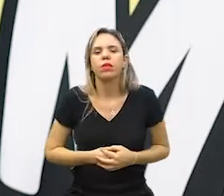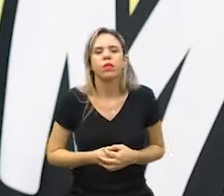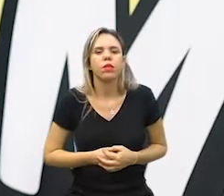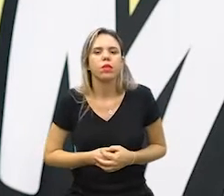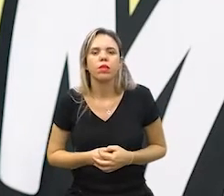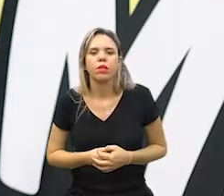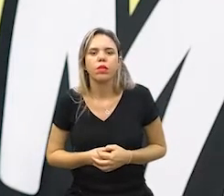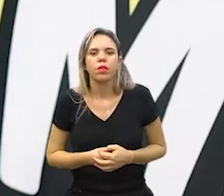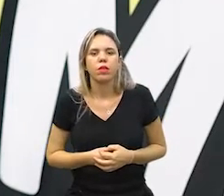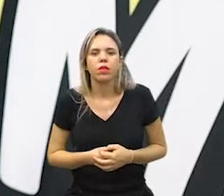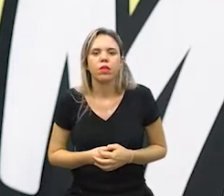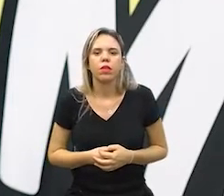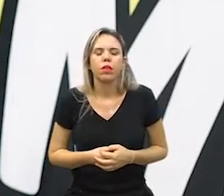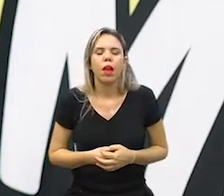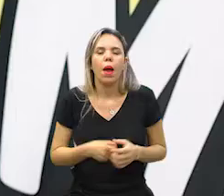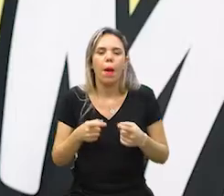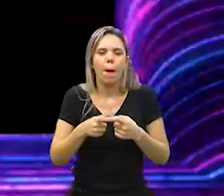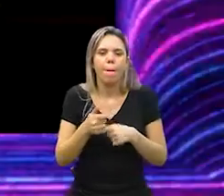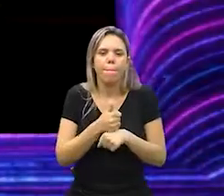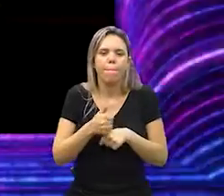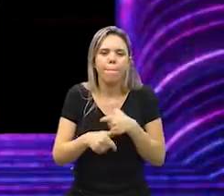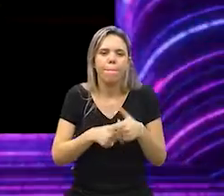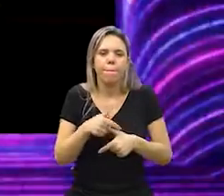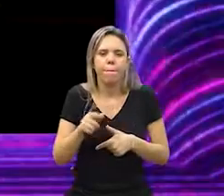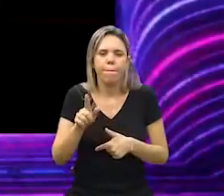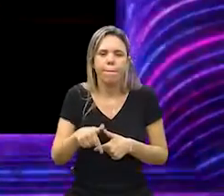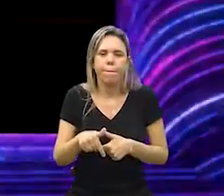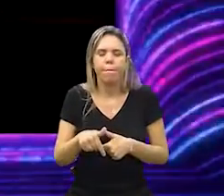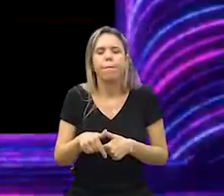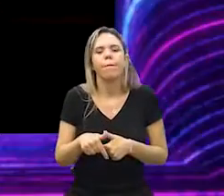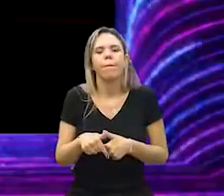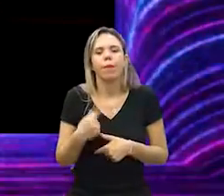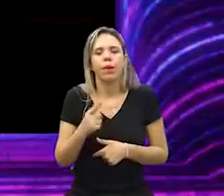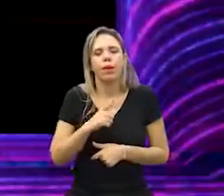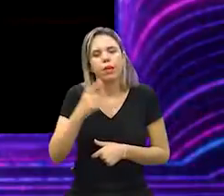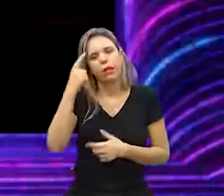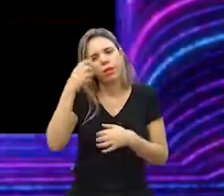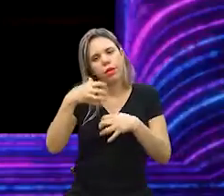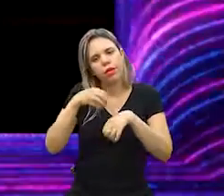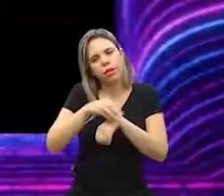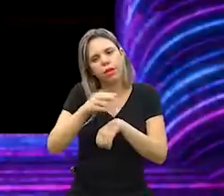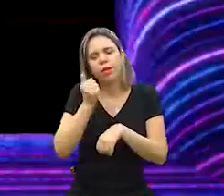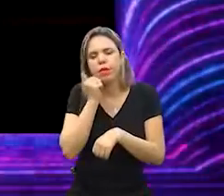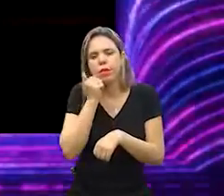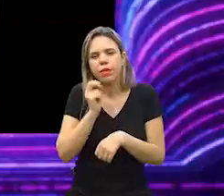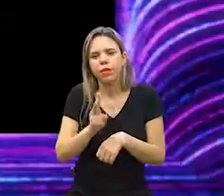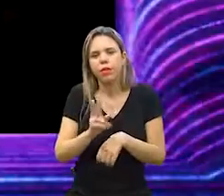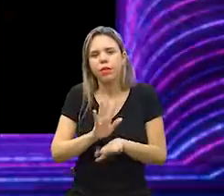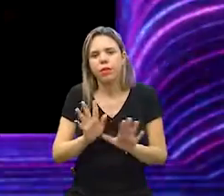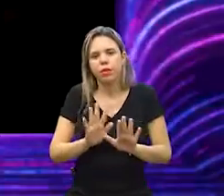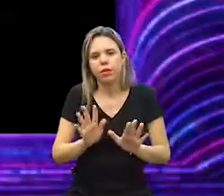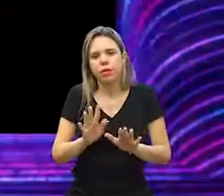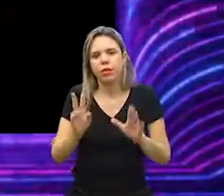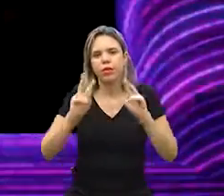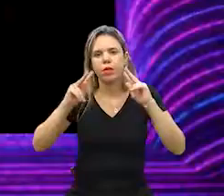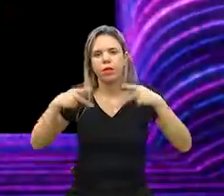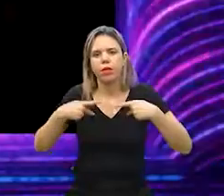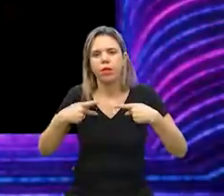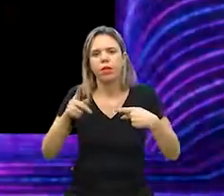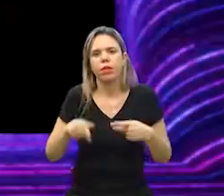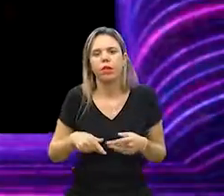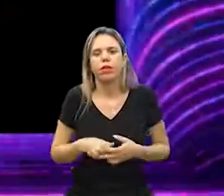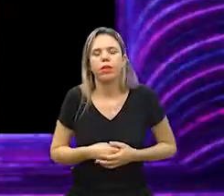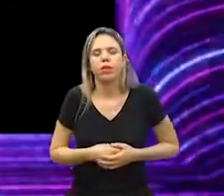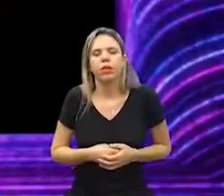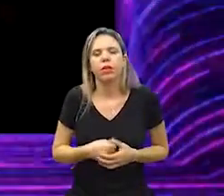Então, agora a medicina, ela é uma especialidade que a gente pensa em medicina como ciência sempre, mas a medicina é muito humana também,